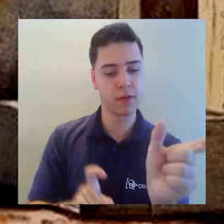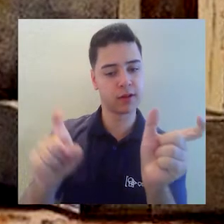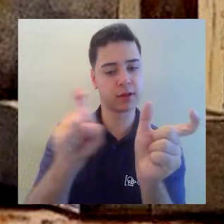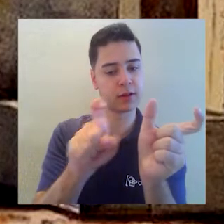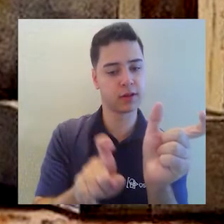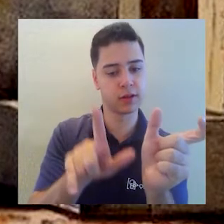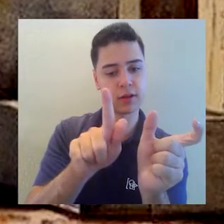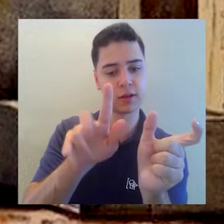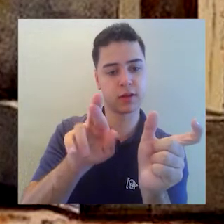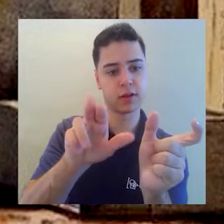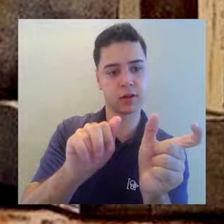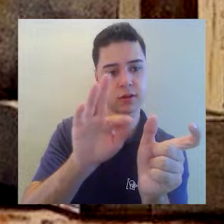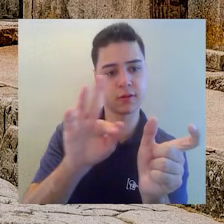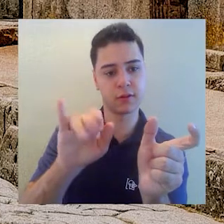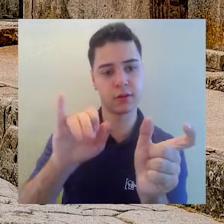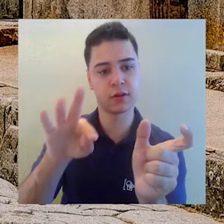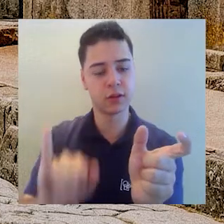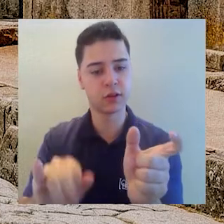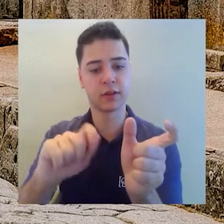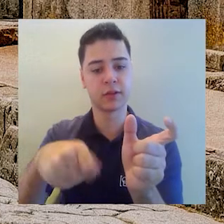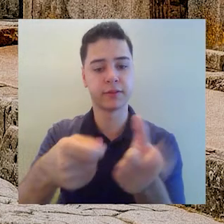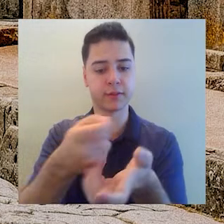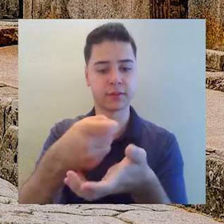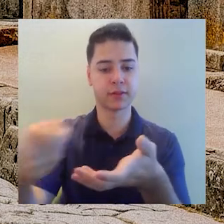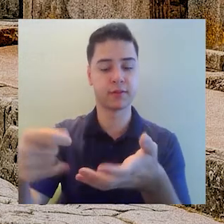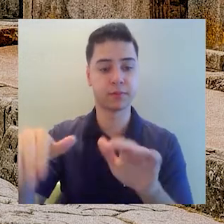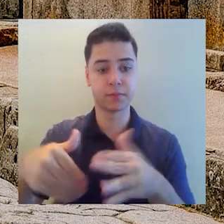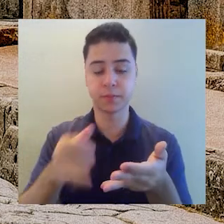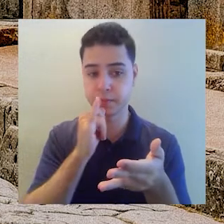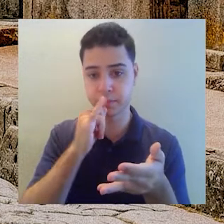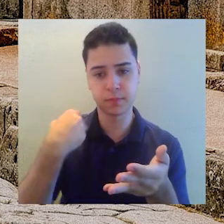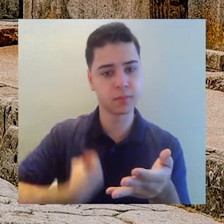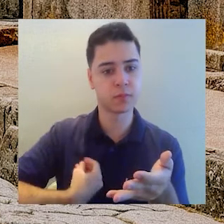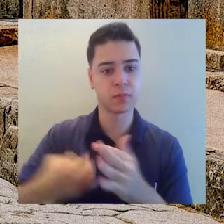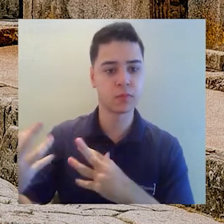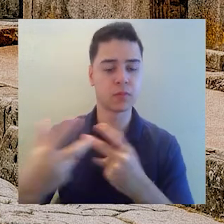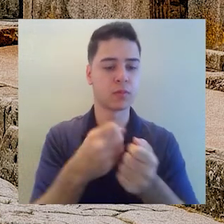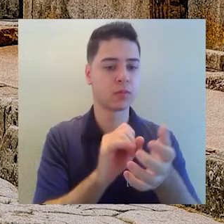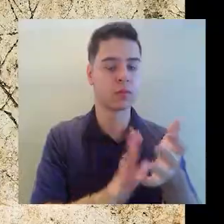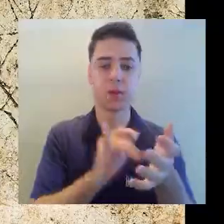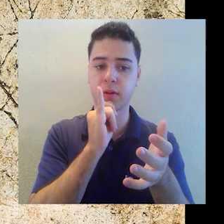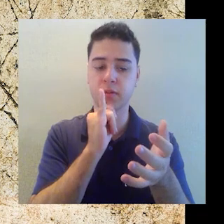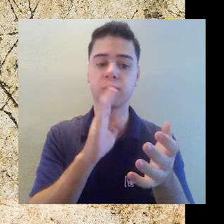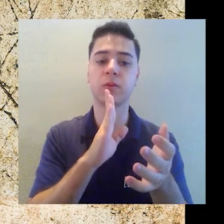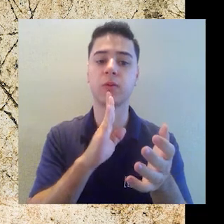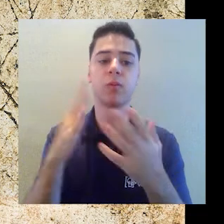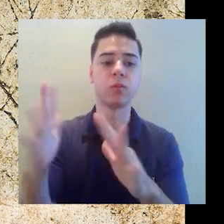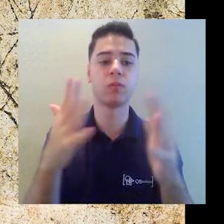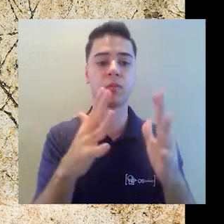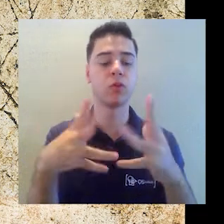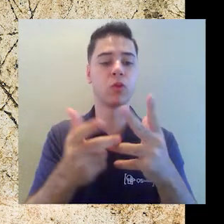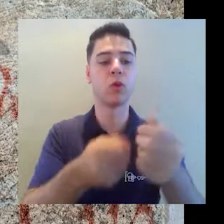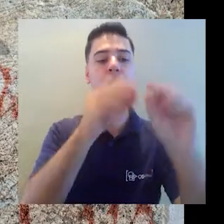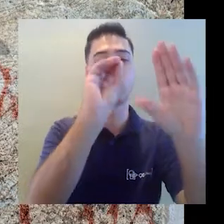A palavra grafite vem do grego e significa escrever. O grafite esteve presente em toda a antiguidade e os exemplos mais